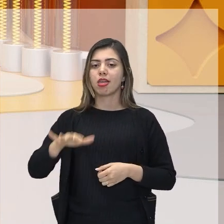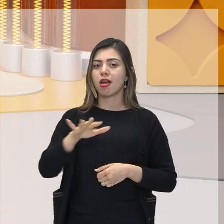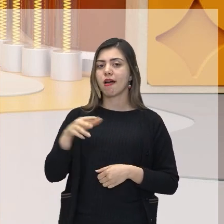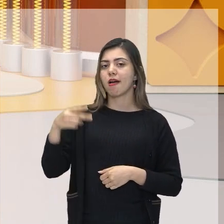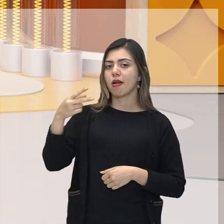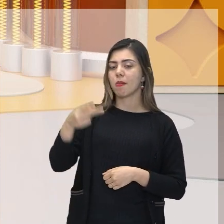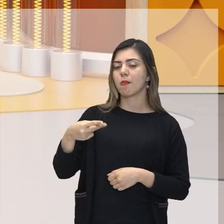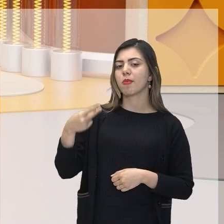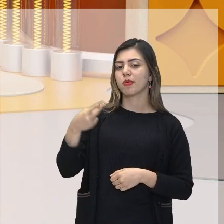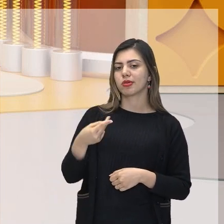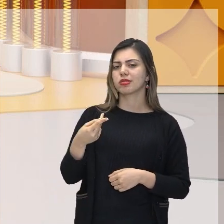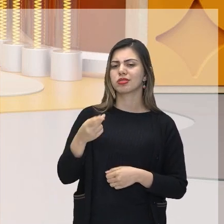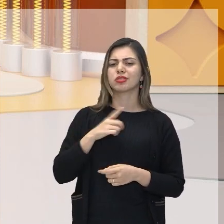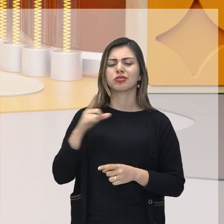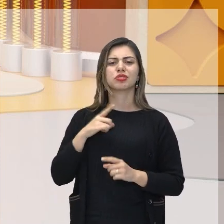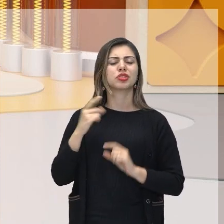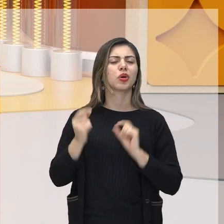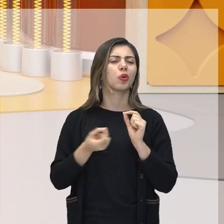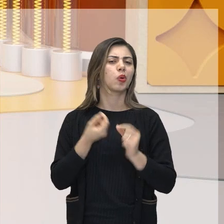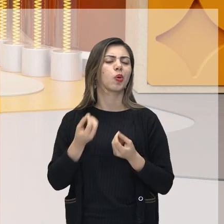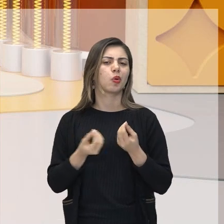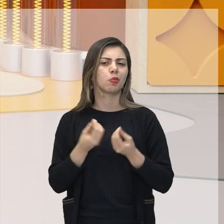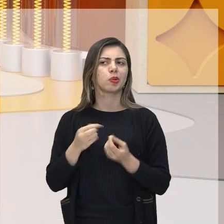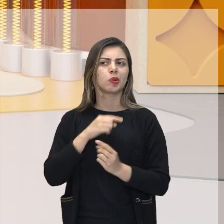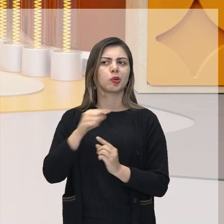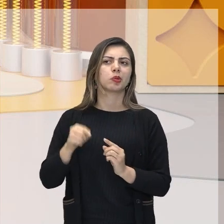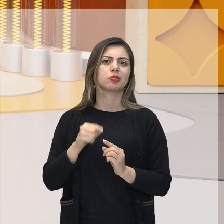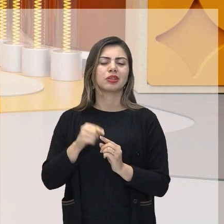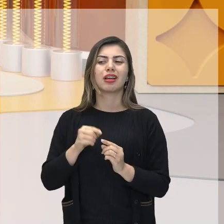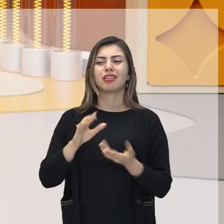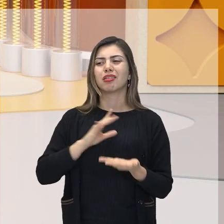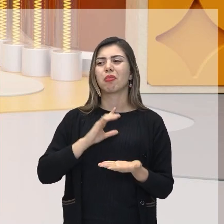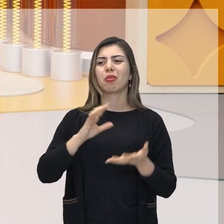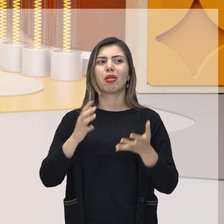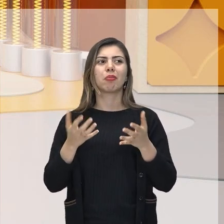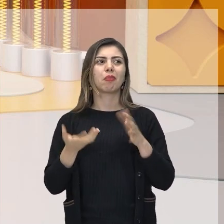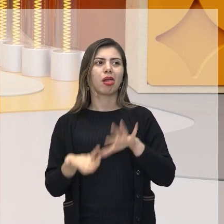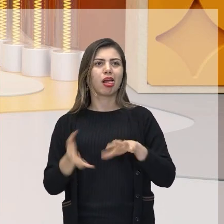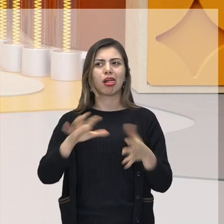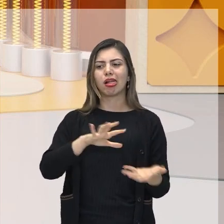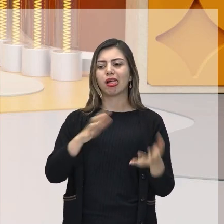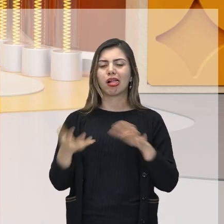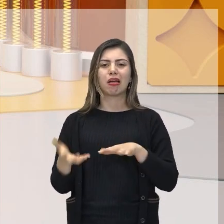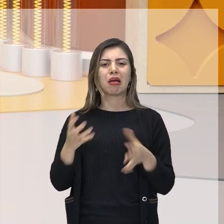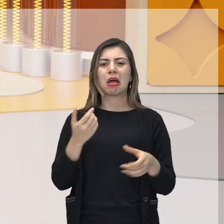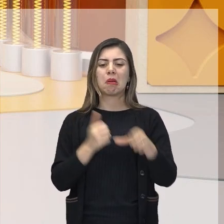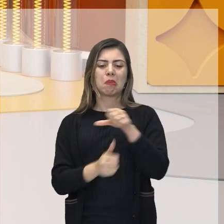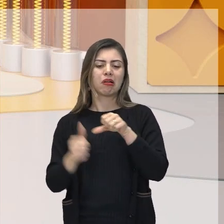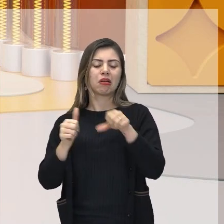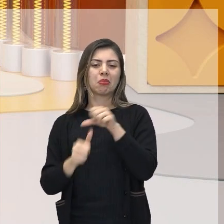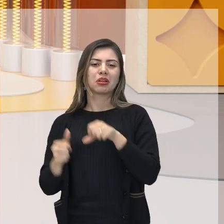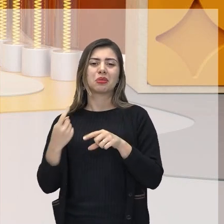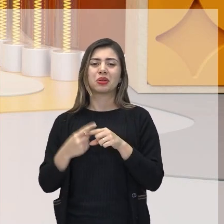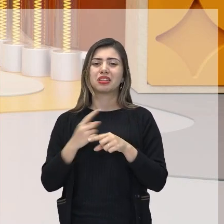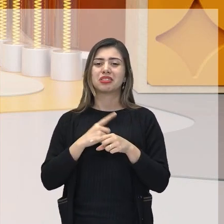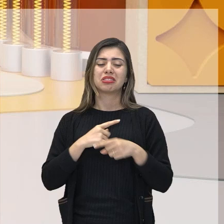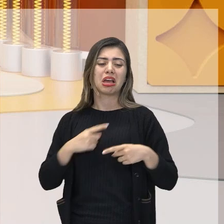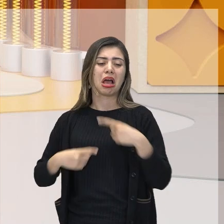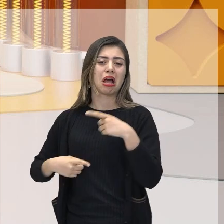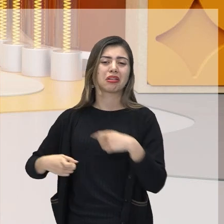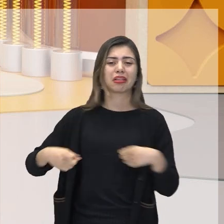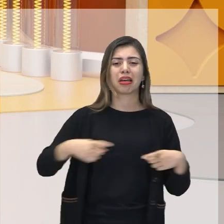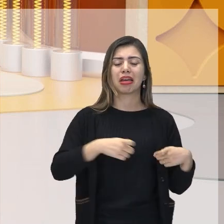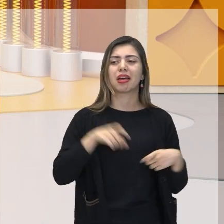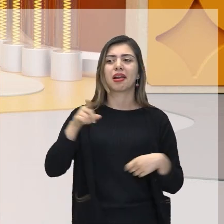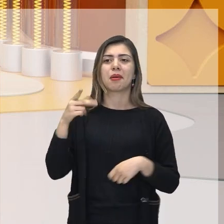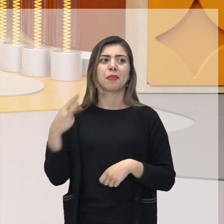era basicamente ali instável, até porque existiam diversas guerras entre Paraguai e